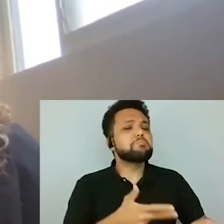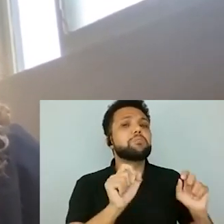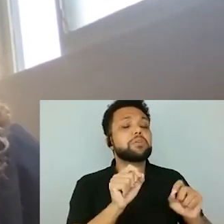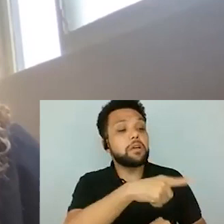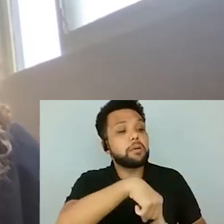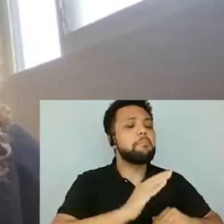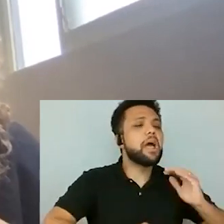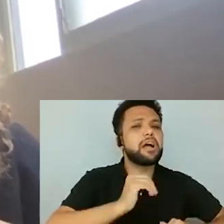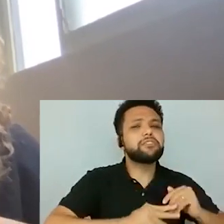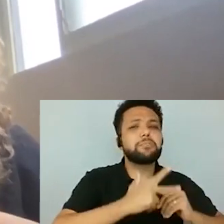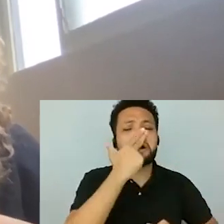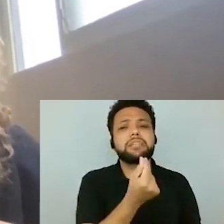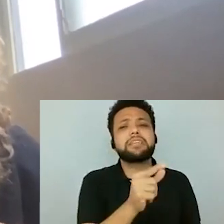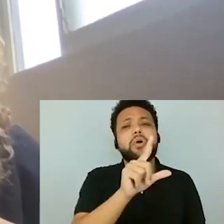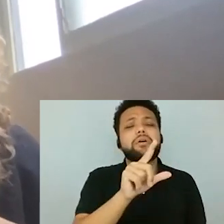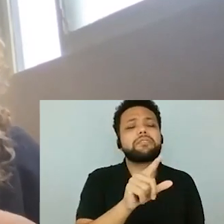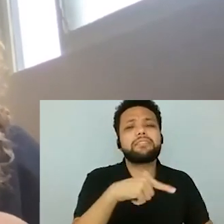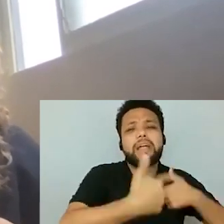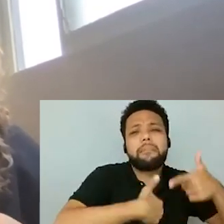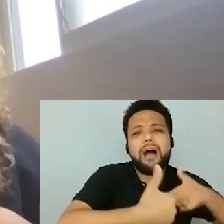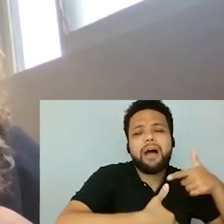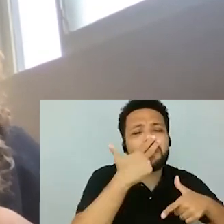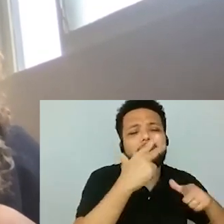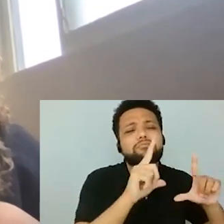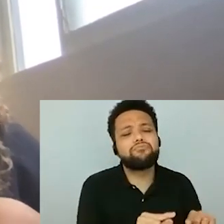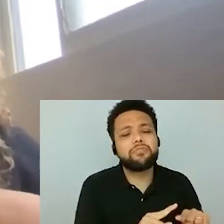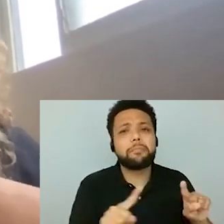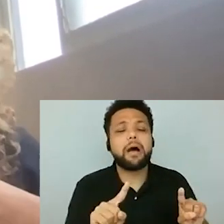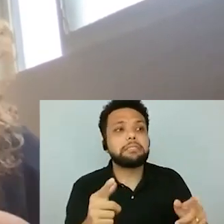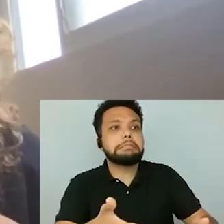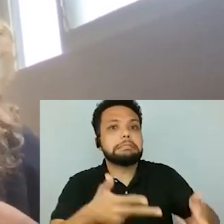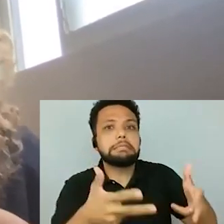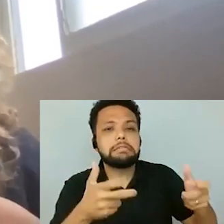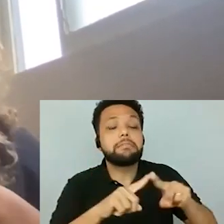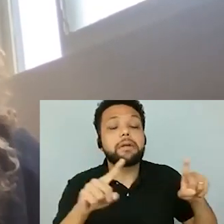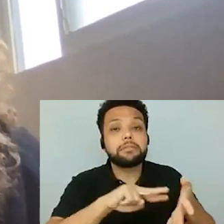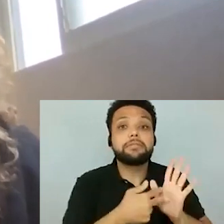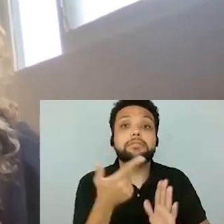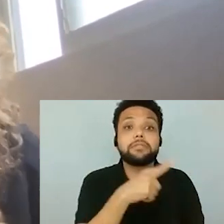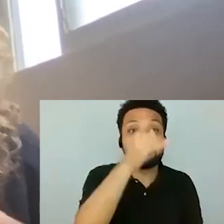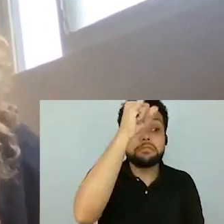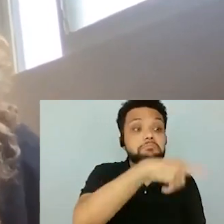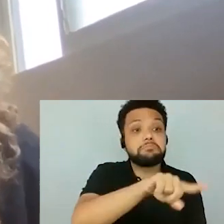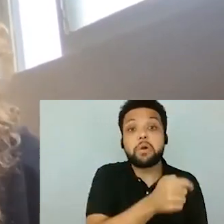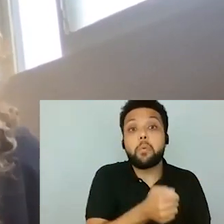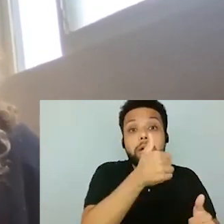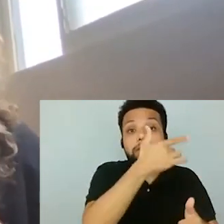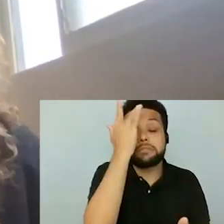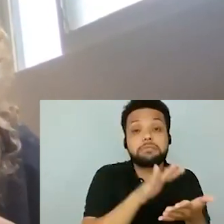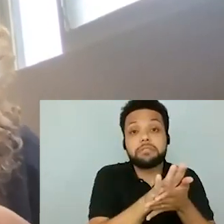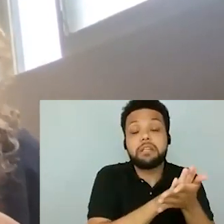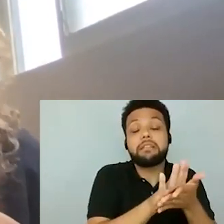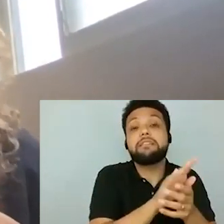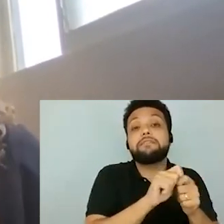um custo muito baixo de trabalho para implementar e um ganho muito alto, né? Que você se prevenia. E quase ninguém fazia. Então, a gente começou assim,